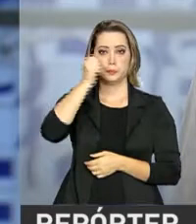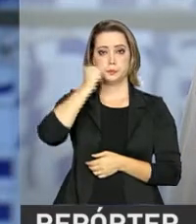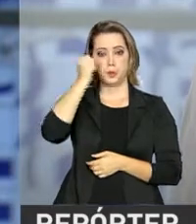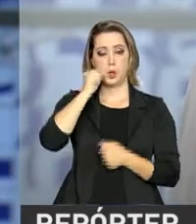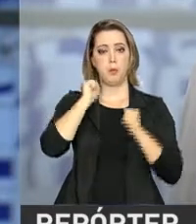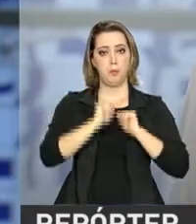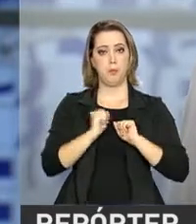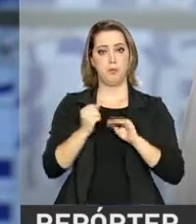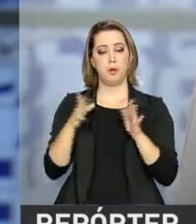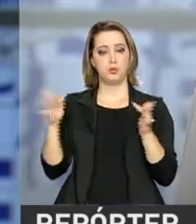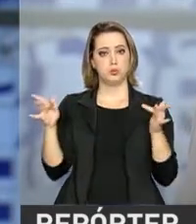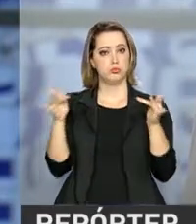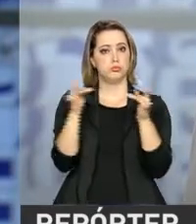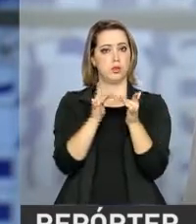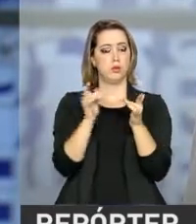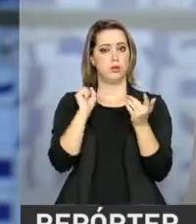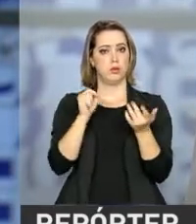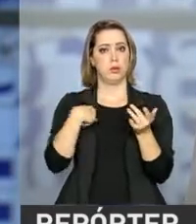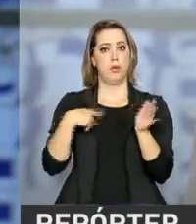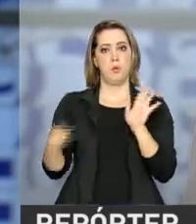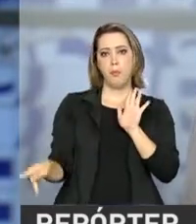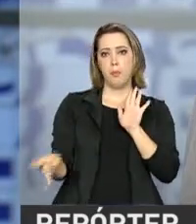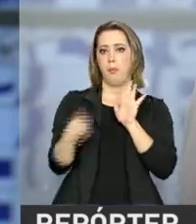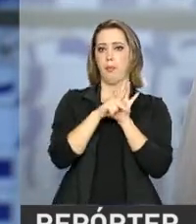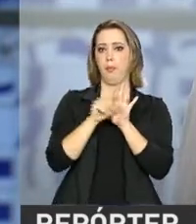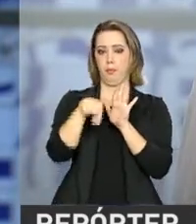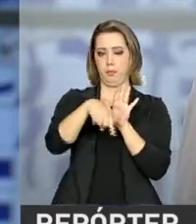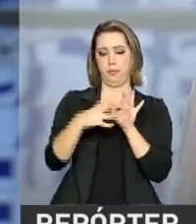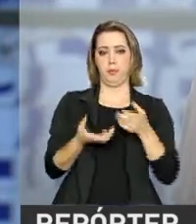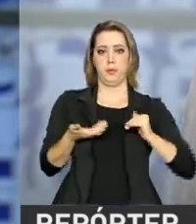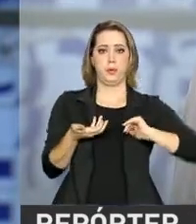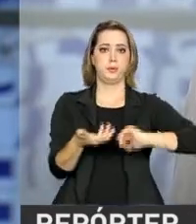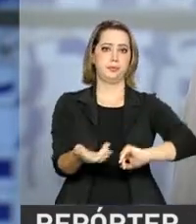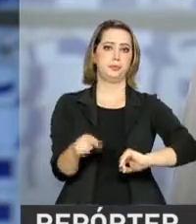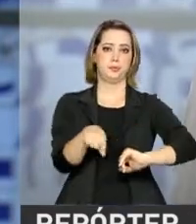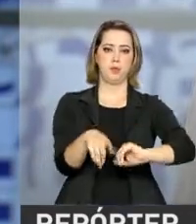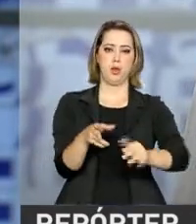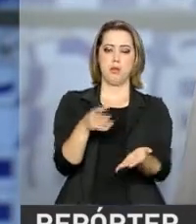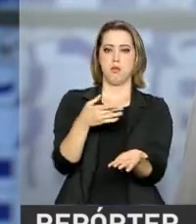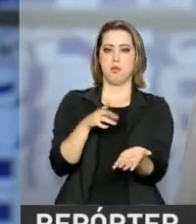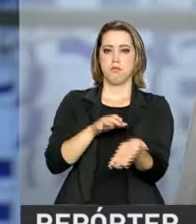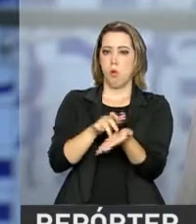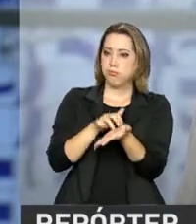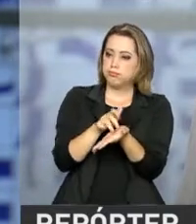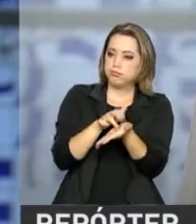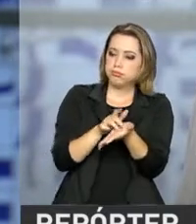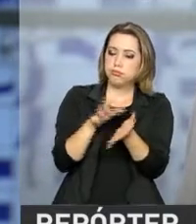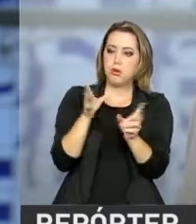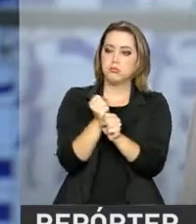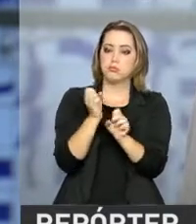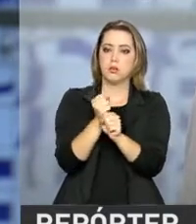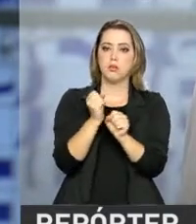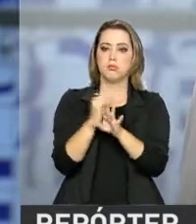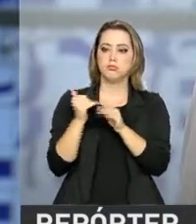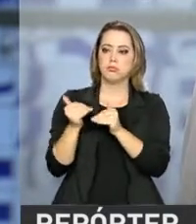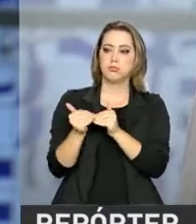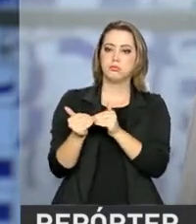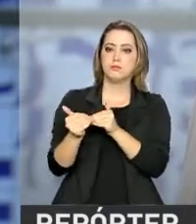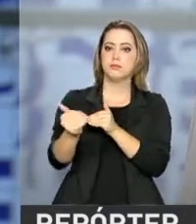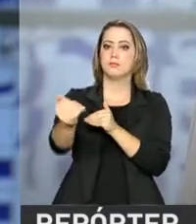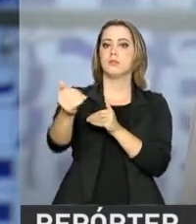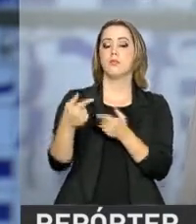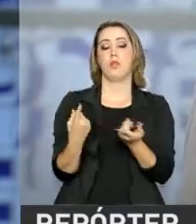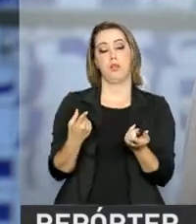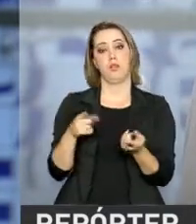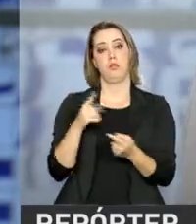ao plano de seguridade social dos congressistas que calcula o valor do benefício de forma proporcional ao